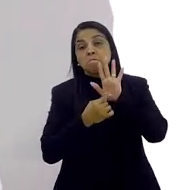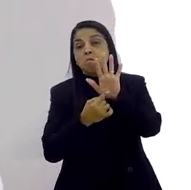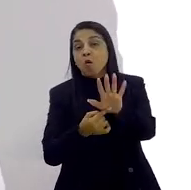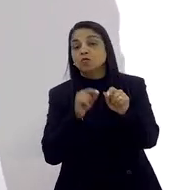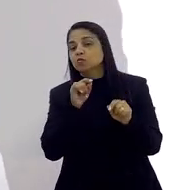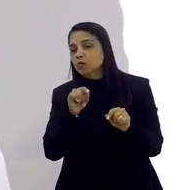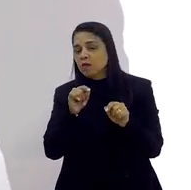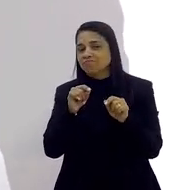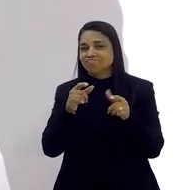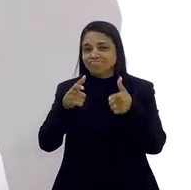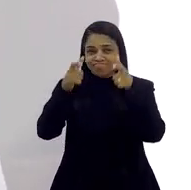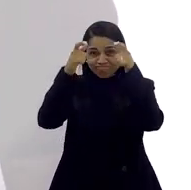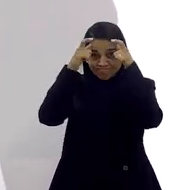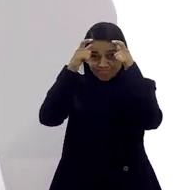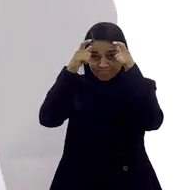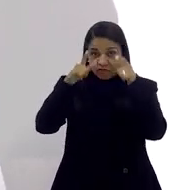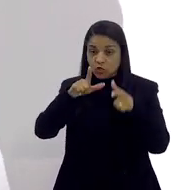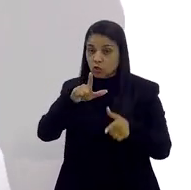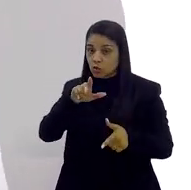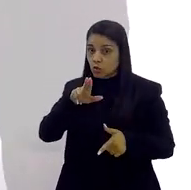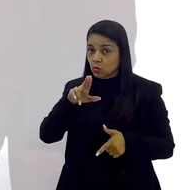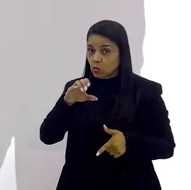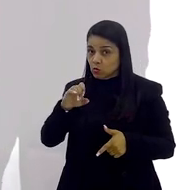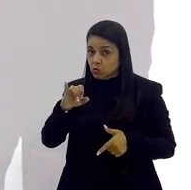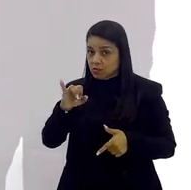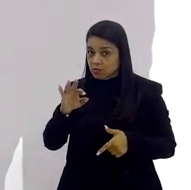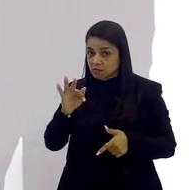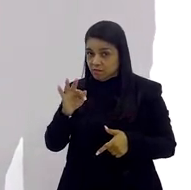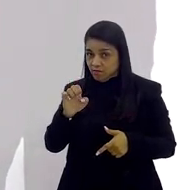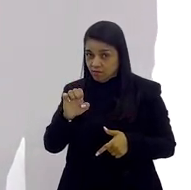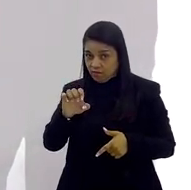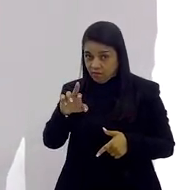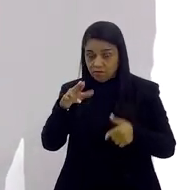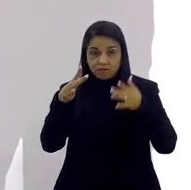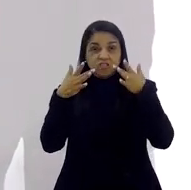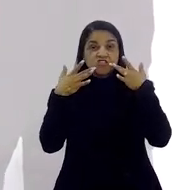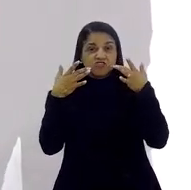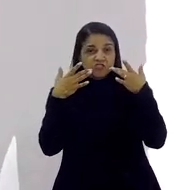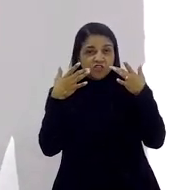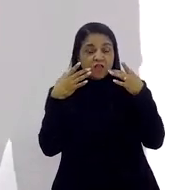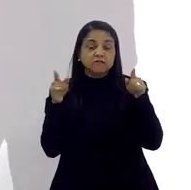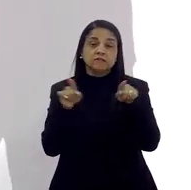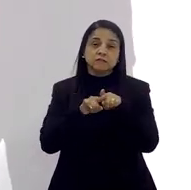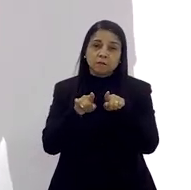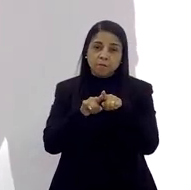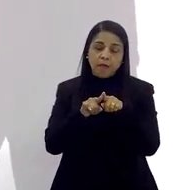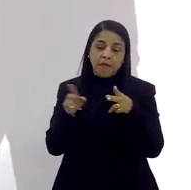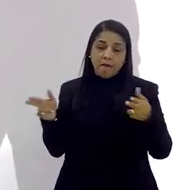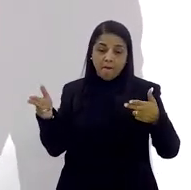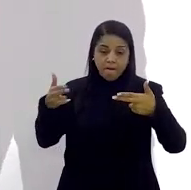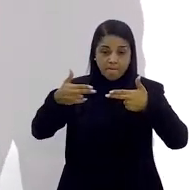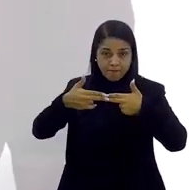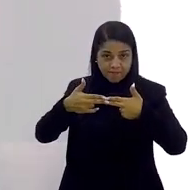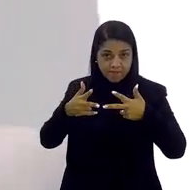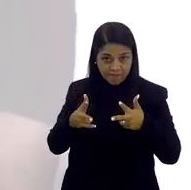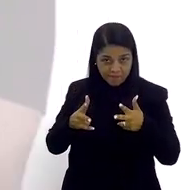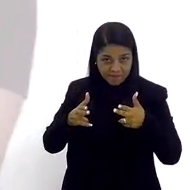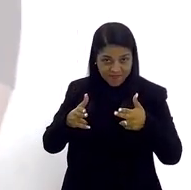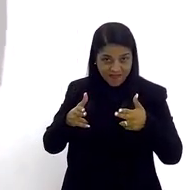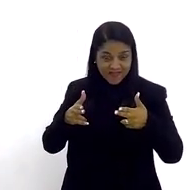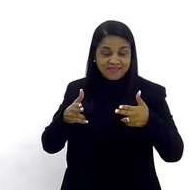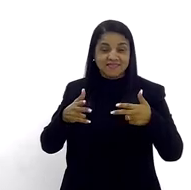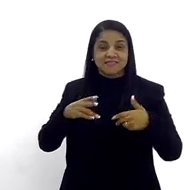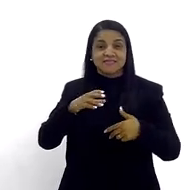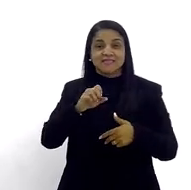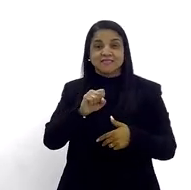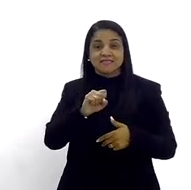toda e aí inclusive na peça a gente usa uma parte da brinca com a série também porque na série o diabo